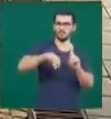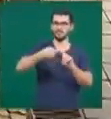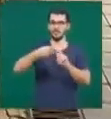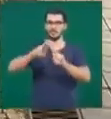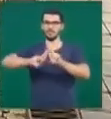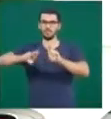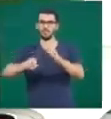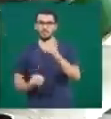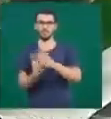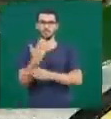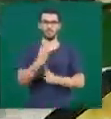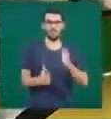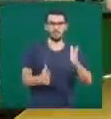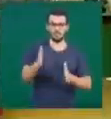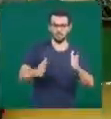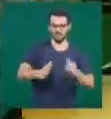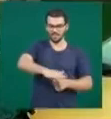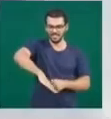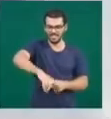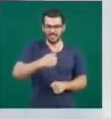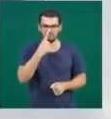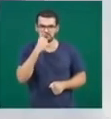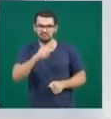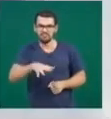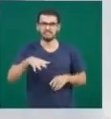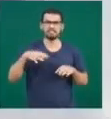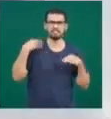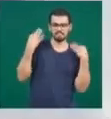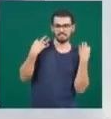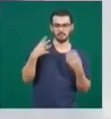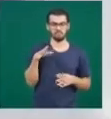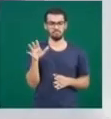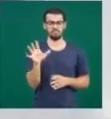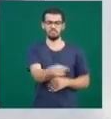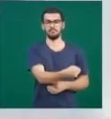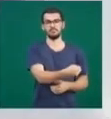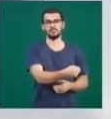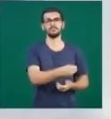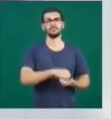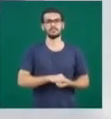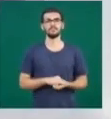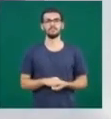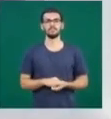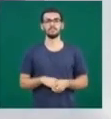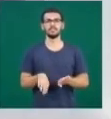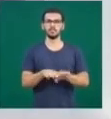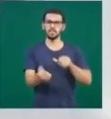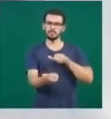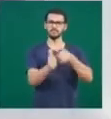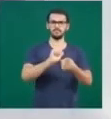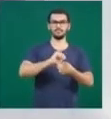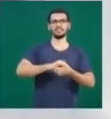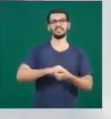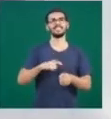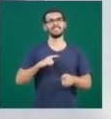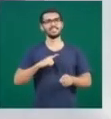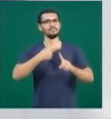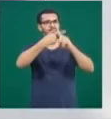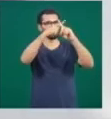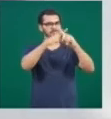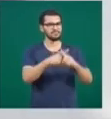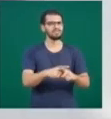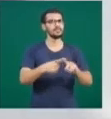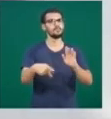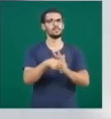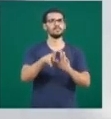faz coleta de lixo em espaços turísticos. Vamos falar ainda de esporte, mais uma edição da Olimpíada Universitária da UFO e os detalhes